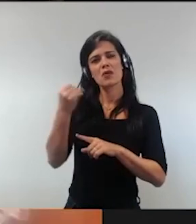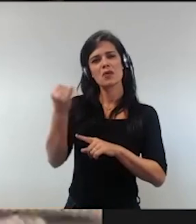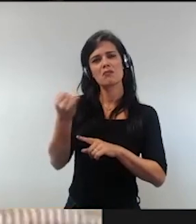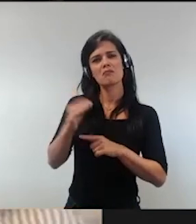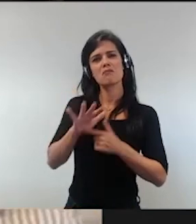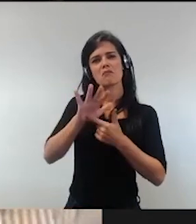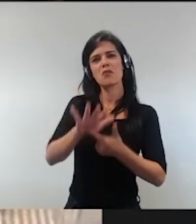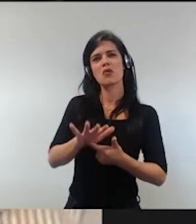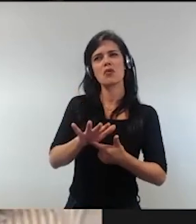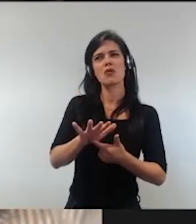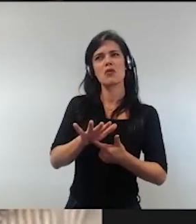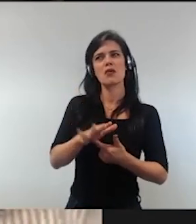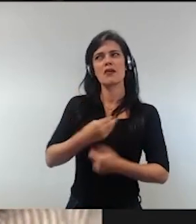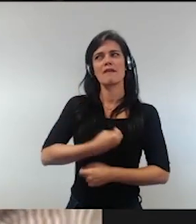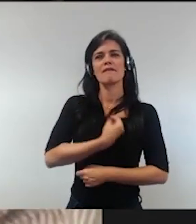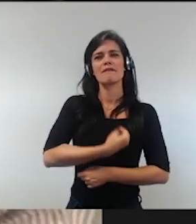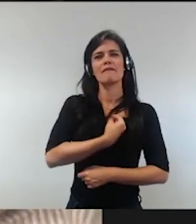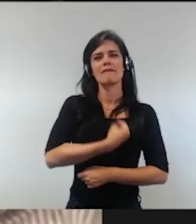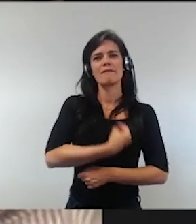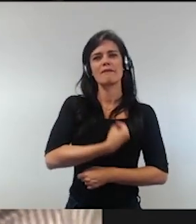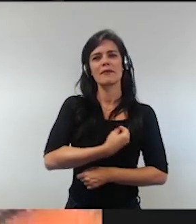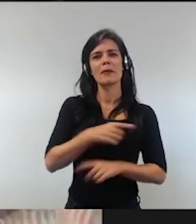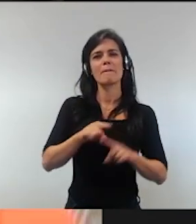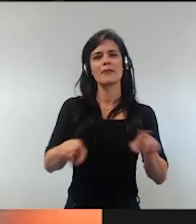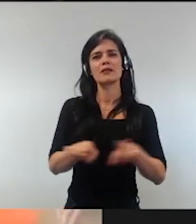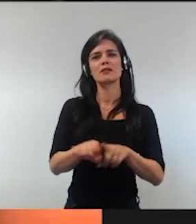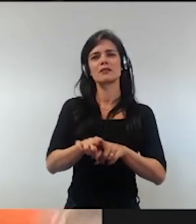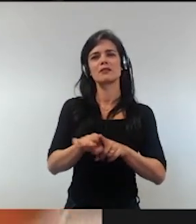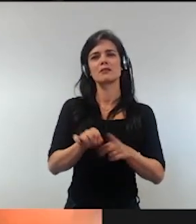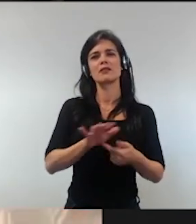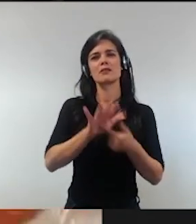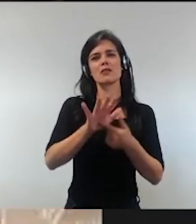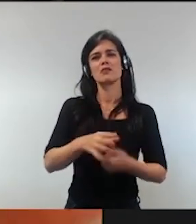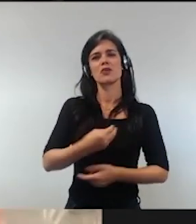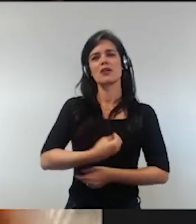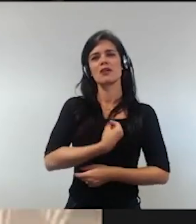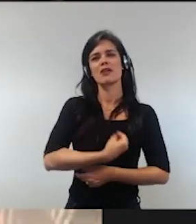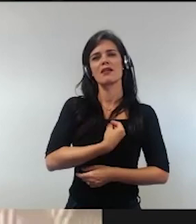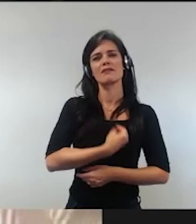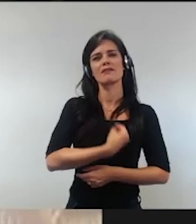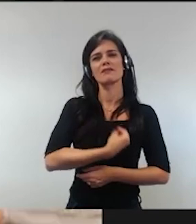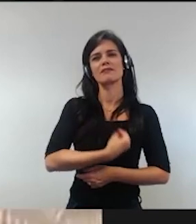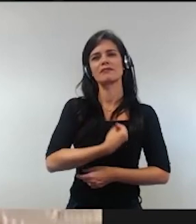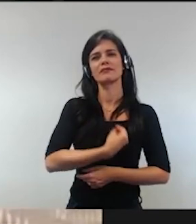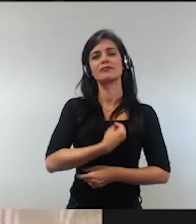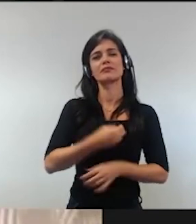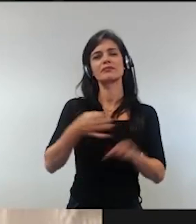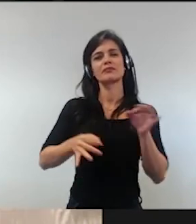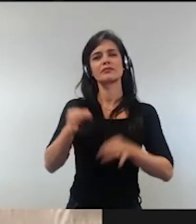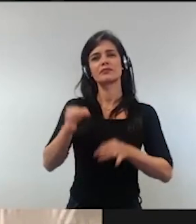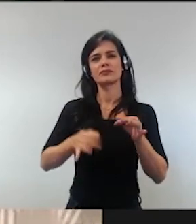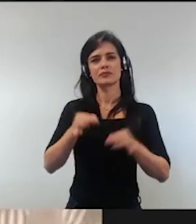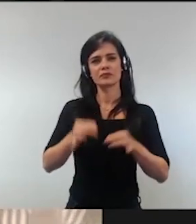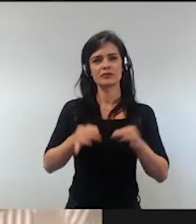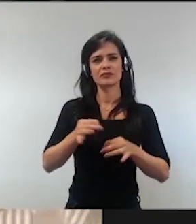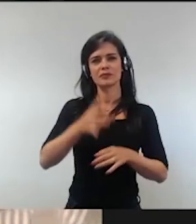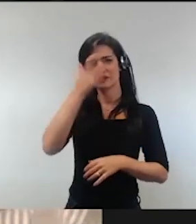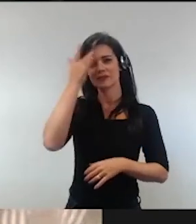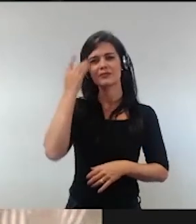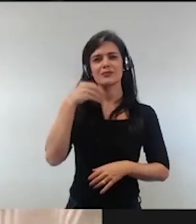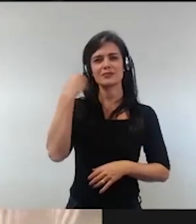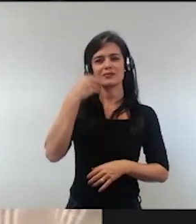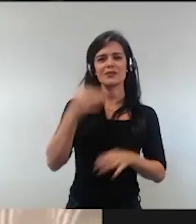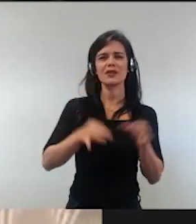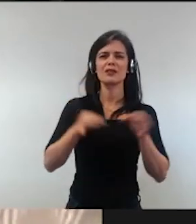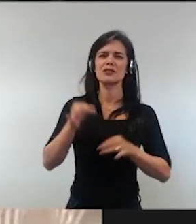para mostrar a vida, não? Mas para mostrar a vida e a vida jurídica, e para aqueles que lidam com o direito, de uma